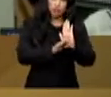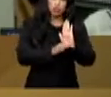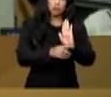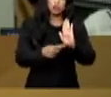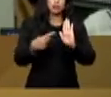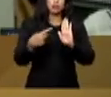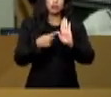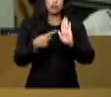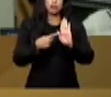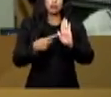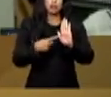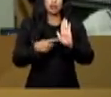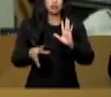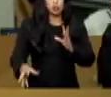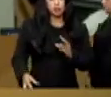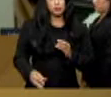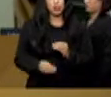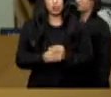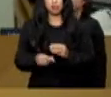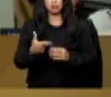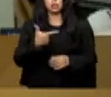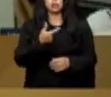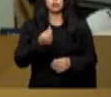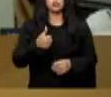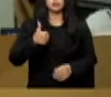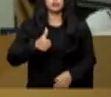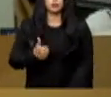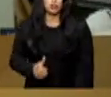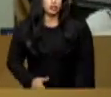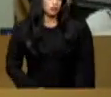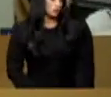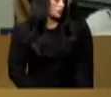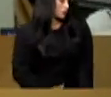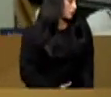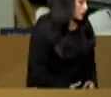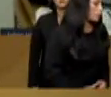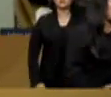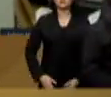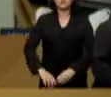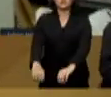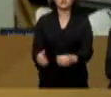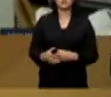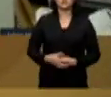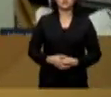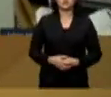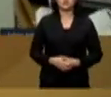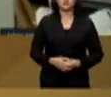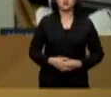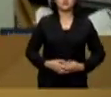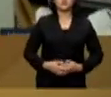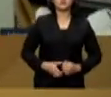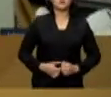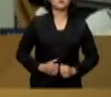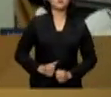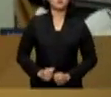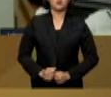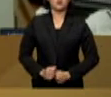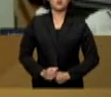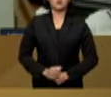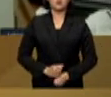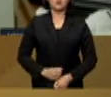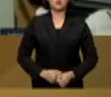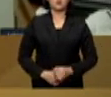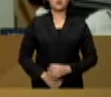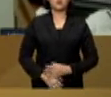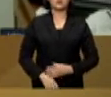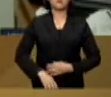então PEC 103 de 2011. Relembro, o comércio não presencial, mormente o denominado